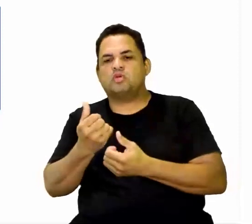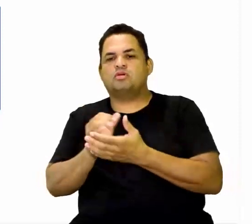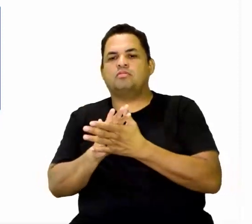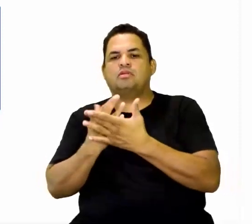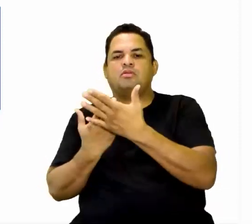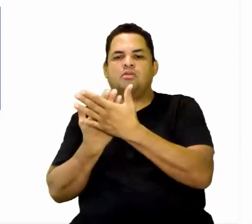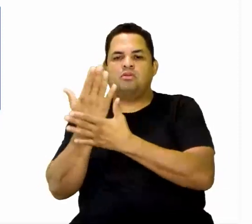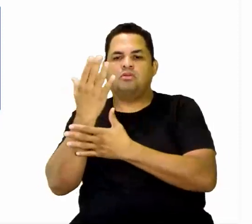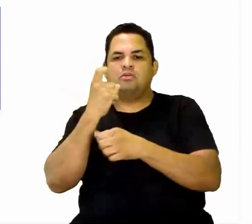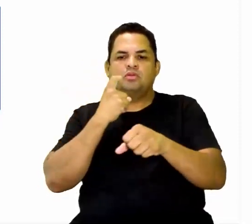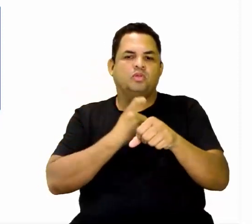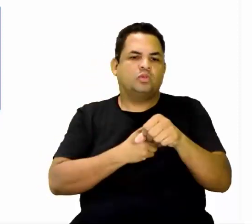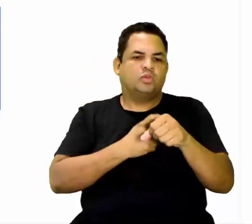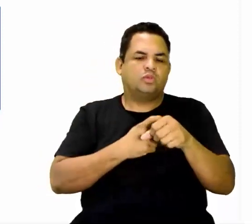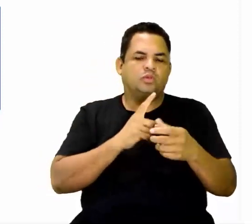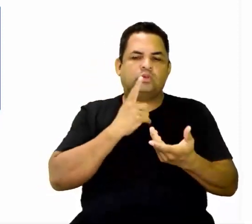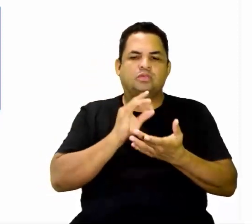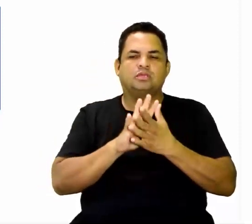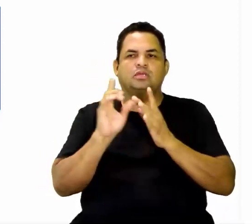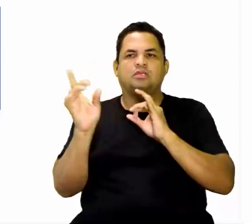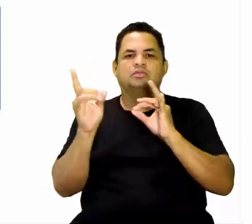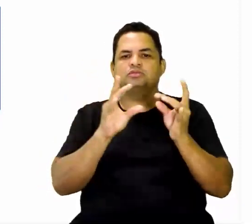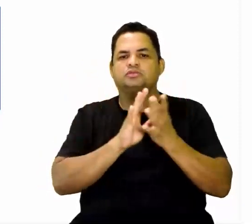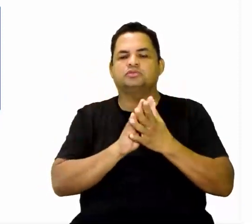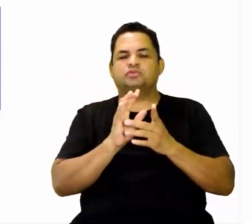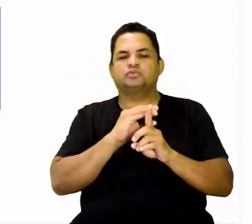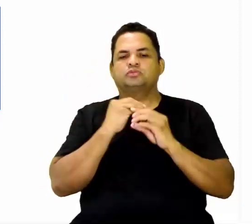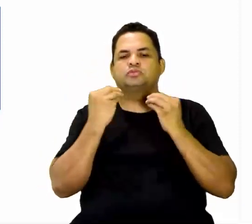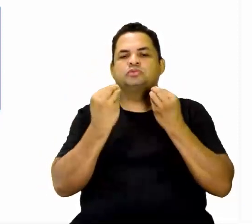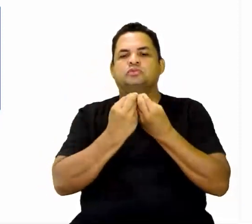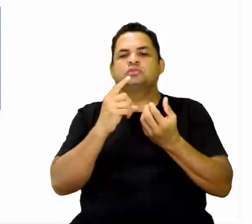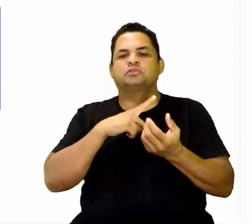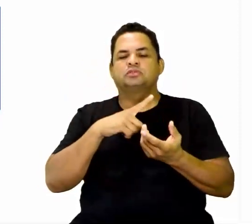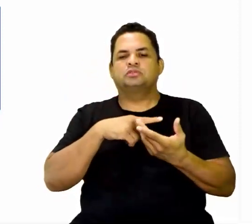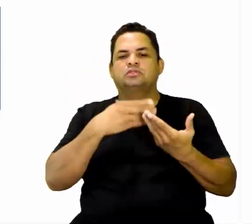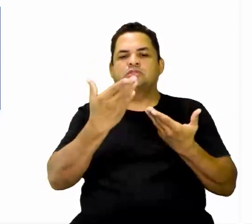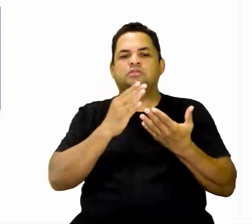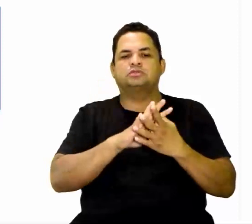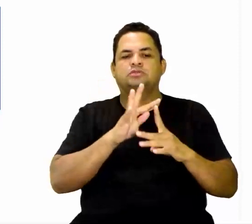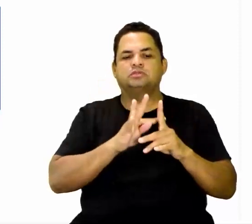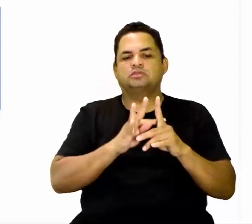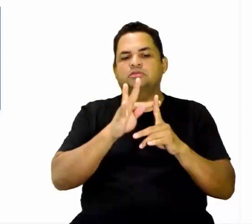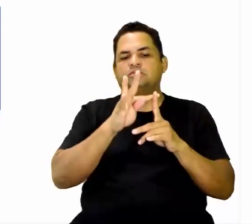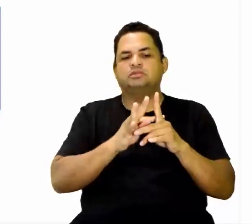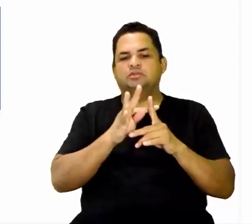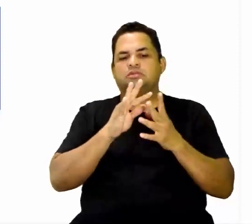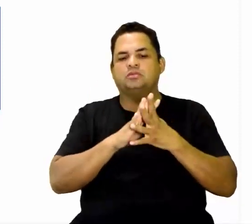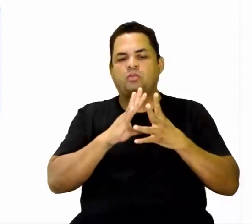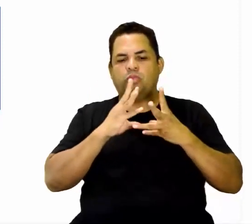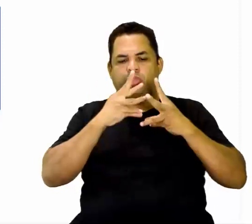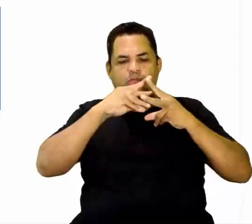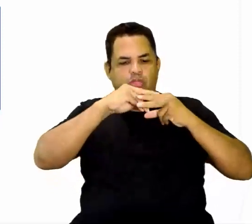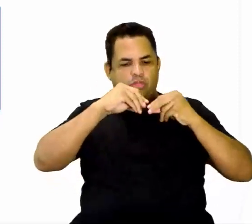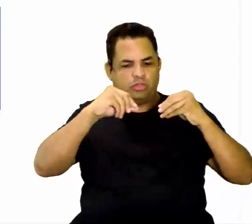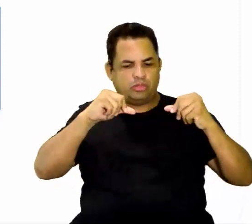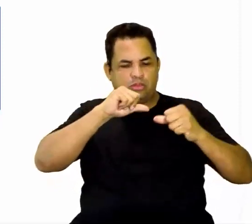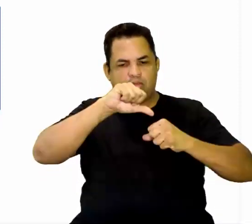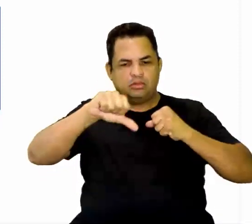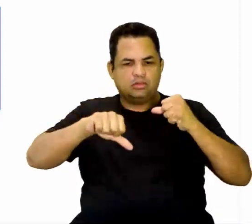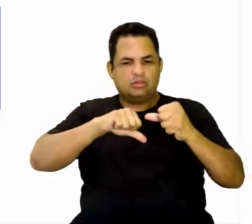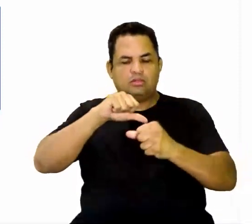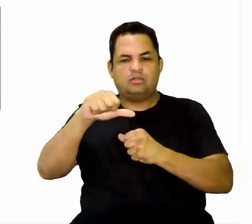cada substância tem seu ponto de ebulição, temperatura de ebulição, tem sua temperatura de fusão. Lembrando que se trata